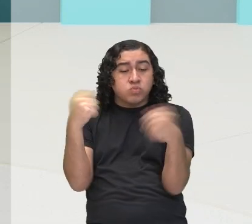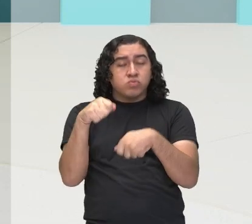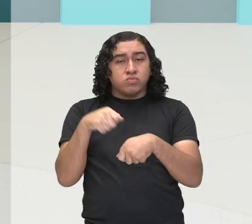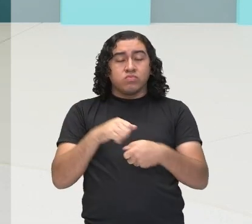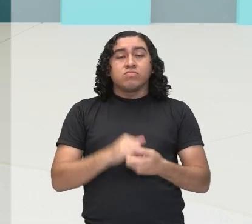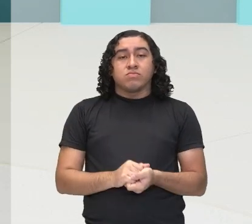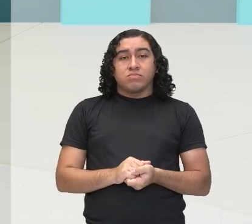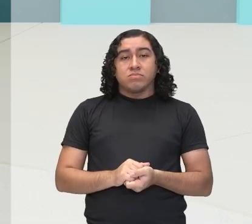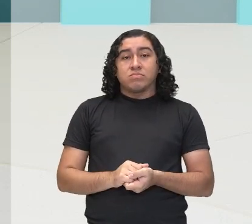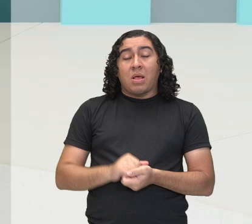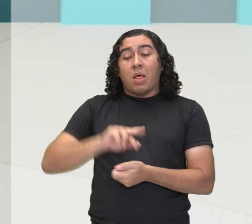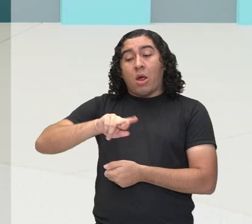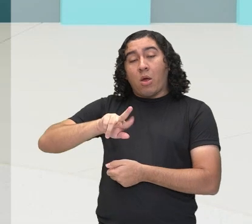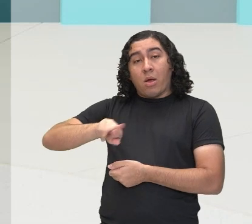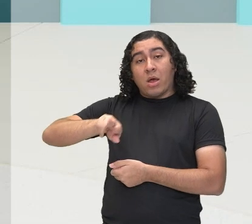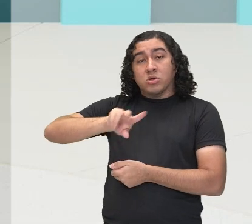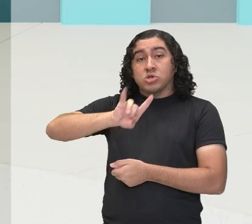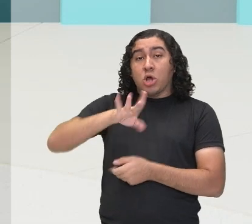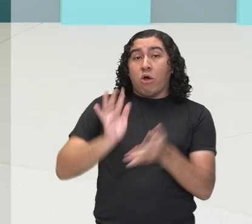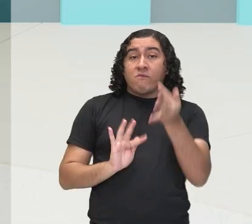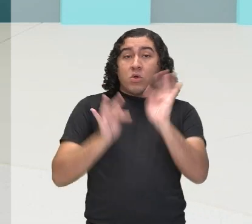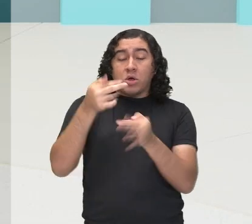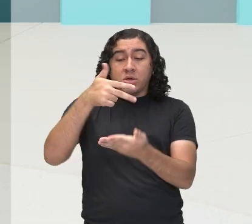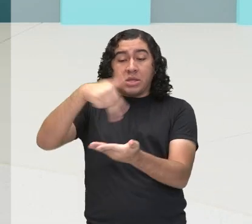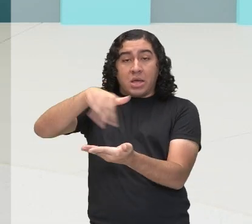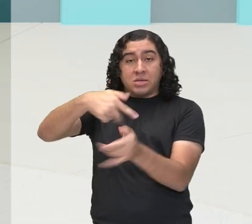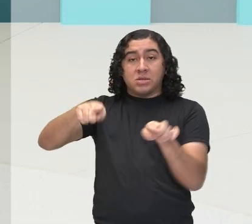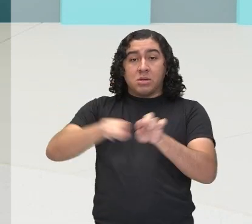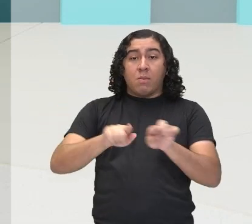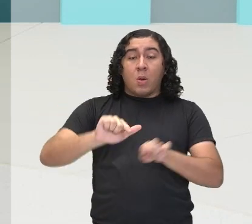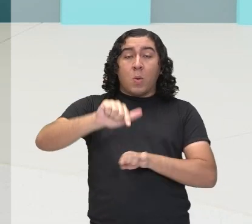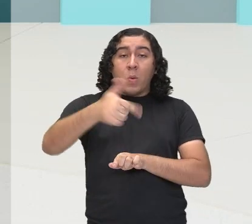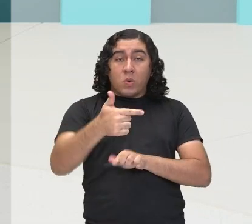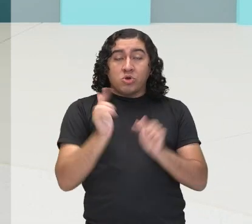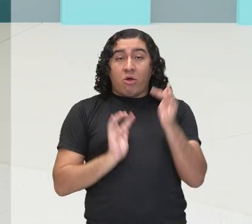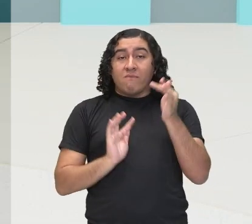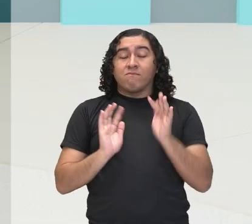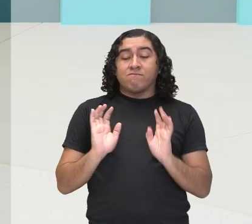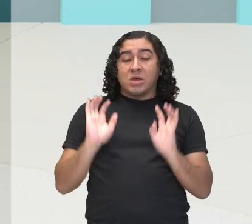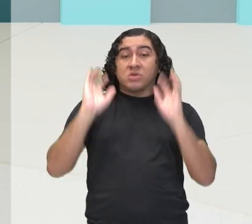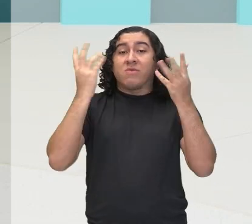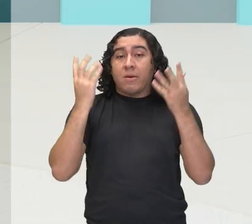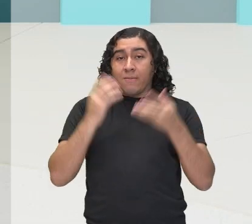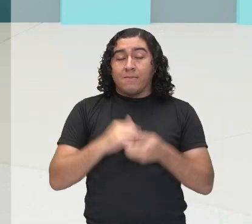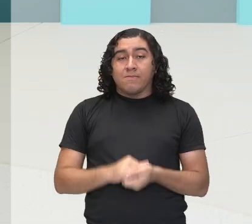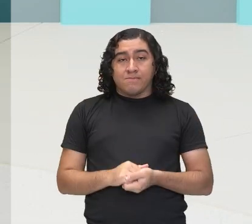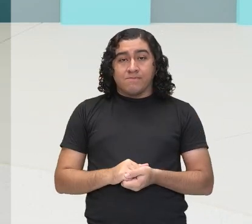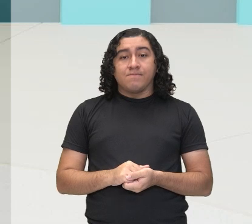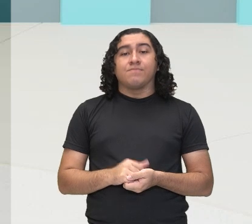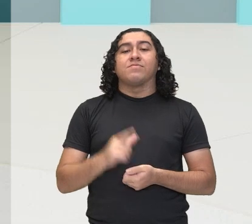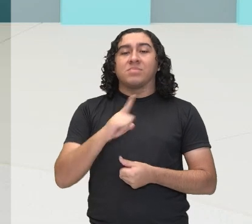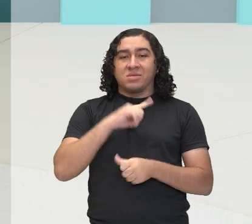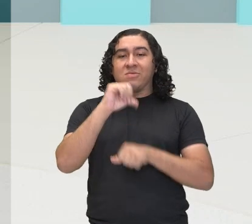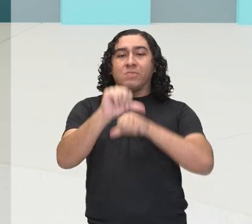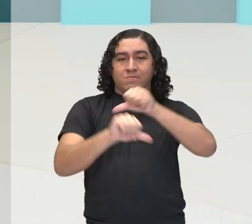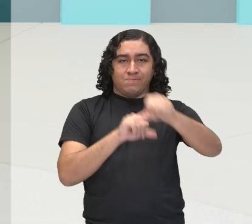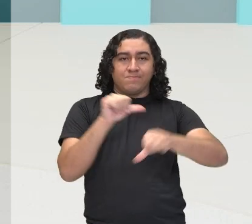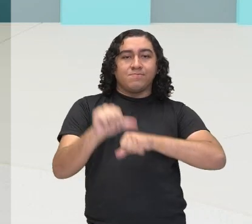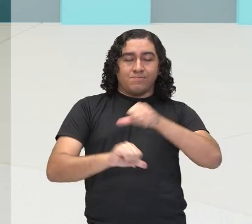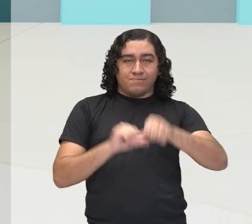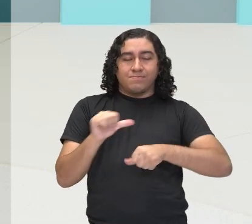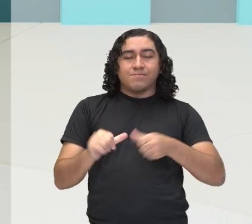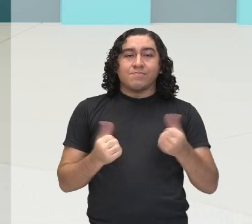as danças folclóricas, mas também outros festivais, ele vai se